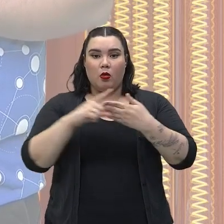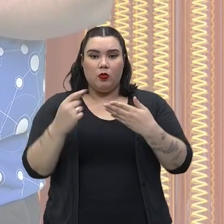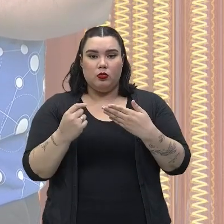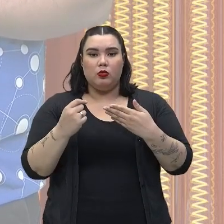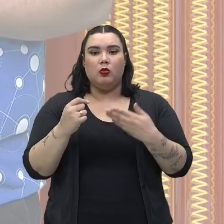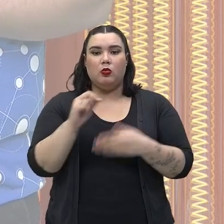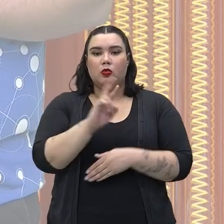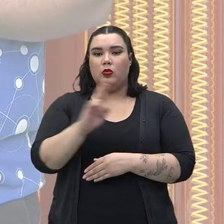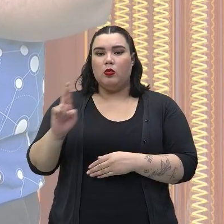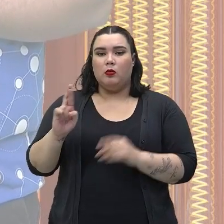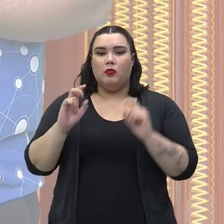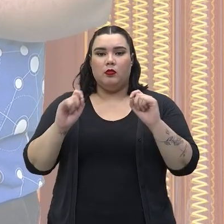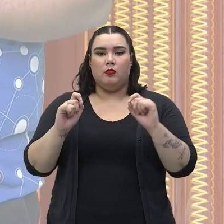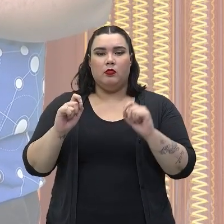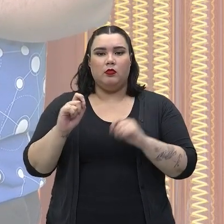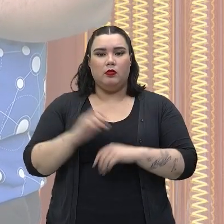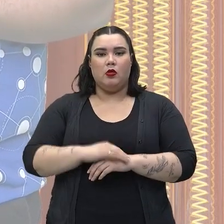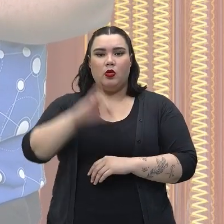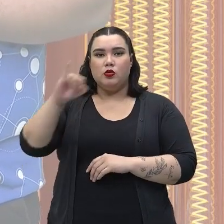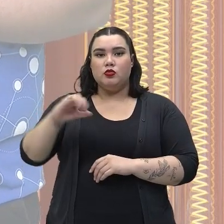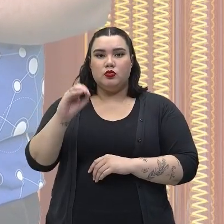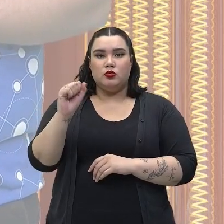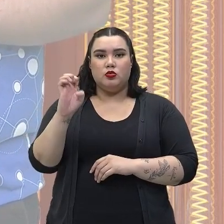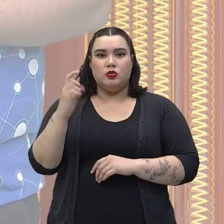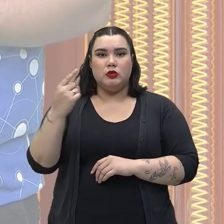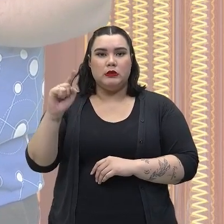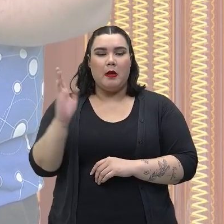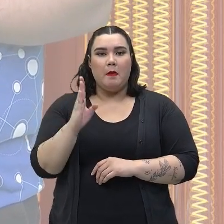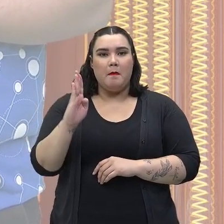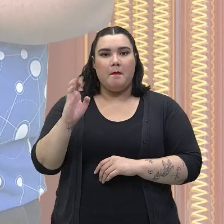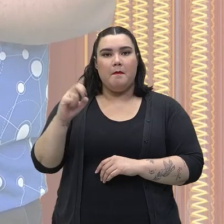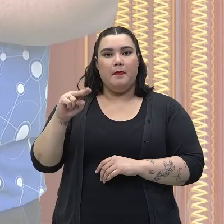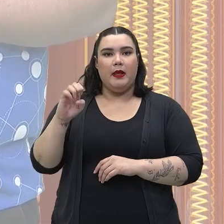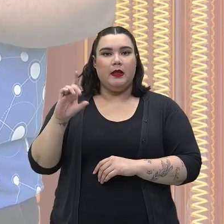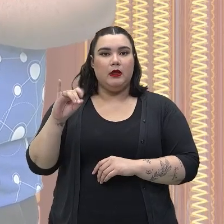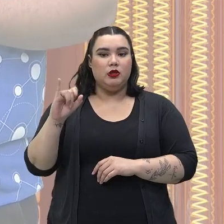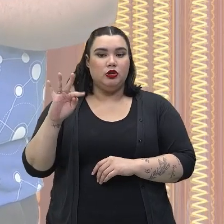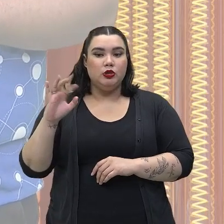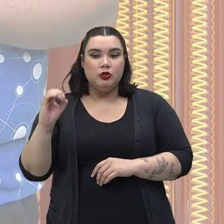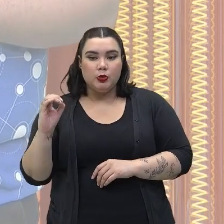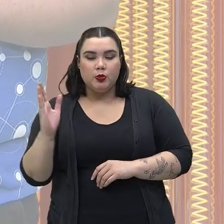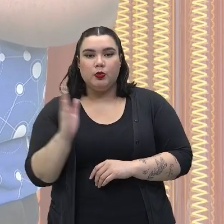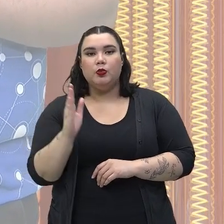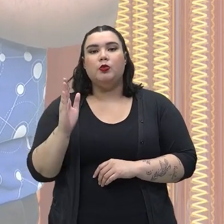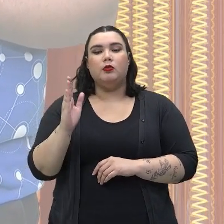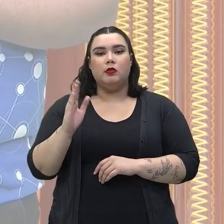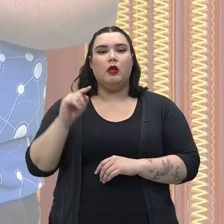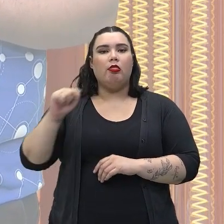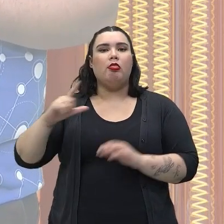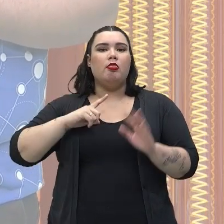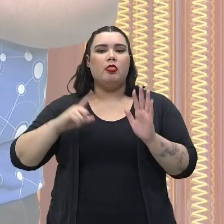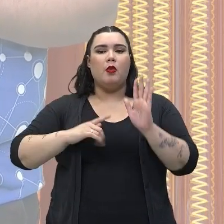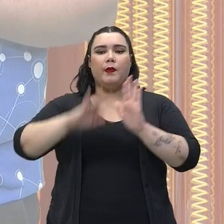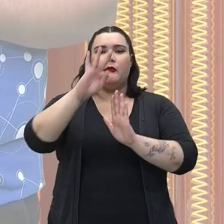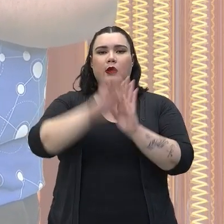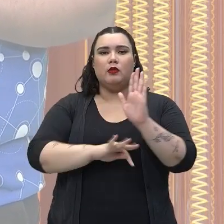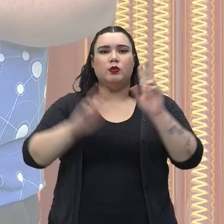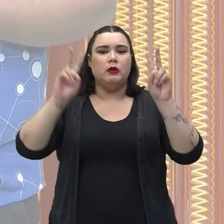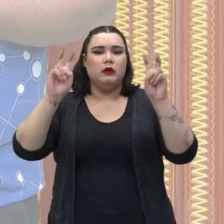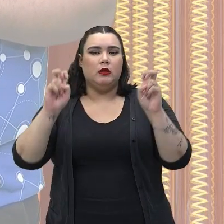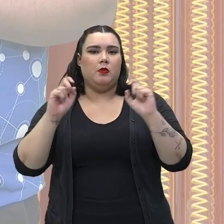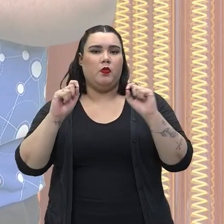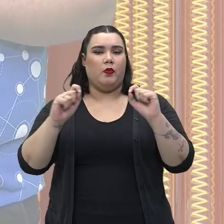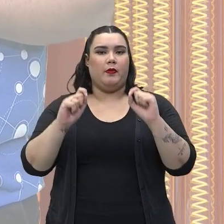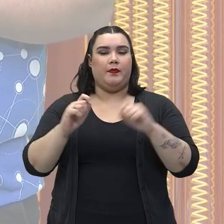engano, José Benedito do Espírito Santo, que tem um texto chamado O Índio e a